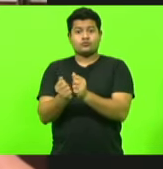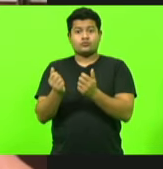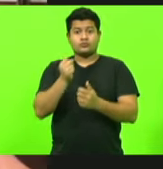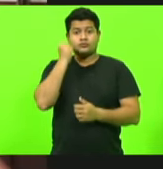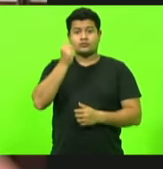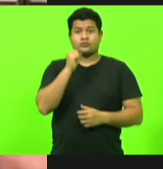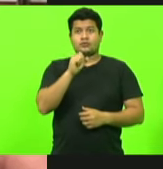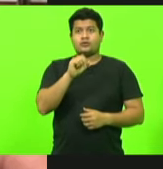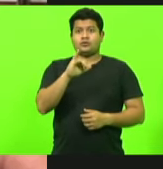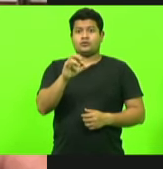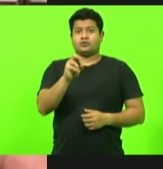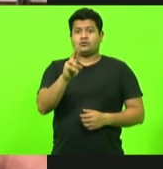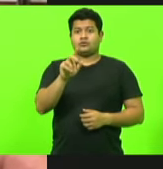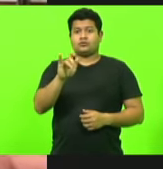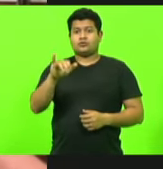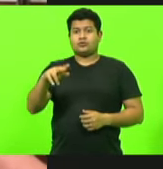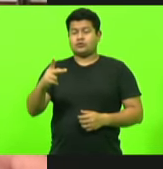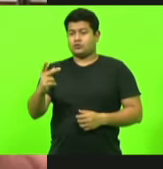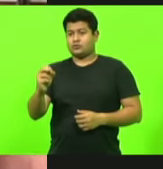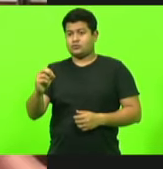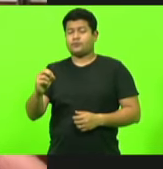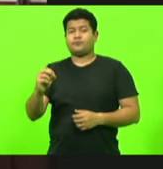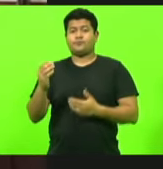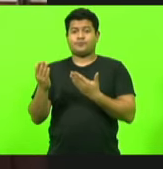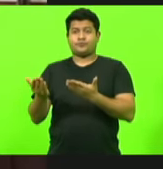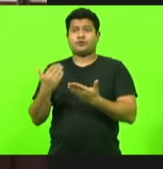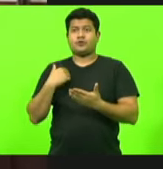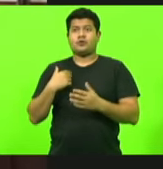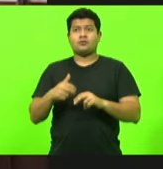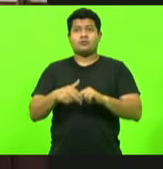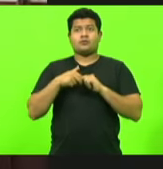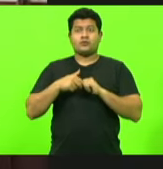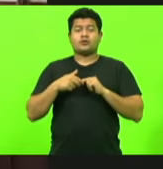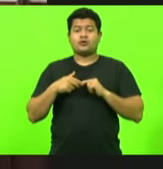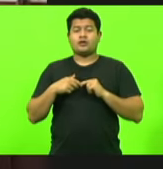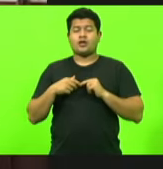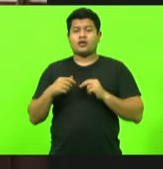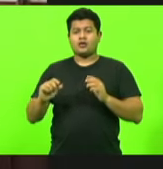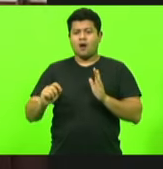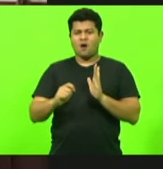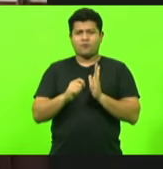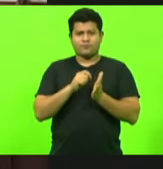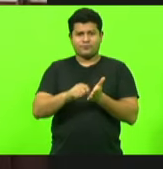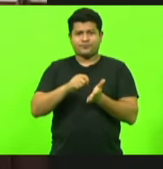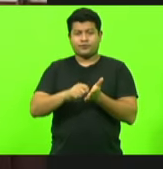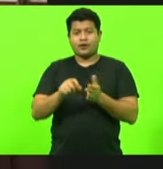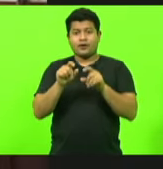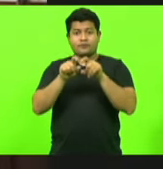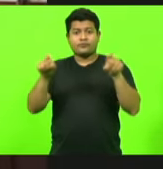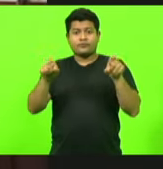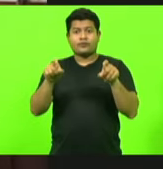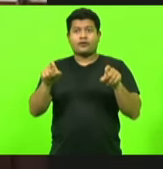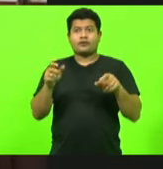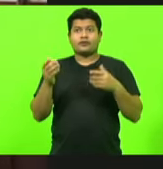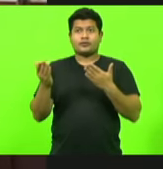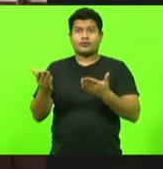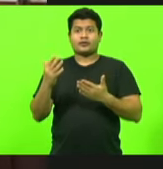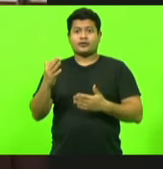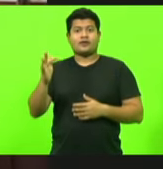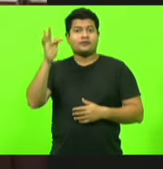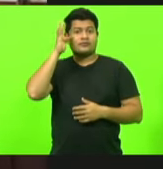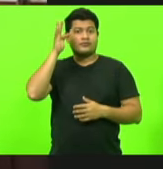100 milhões no trecho 3 e 4. Por isso, eu anotei aqui a frase dita pelo meu colega Fernando